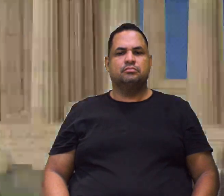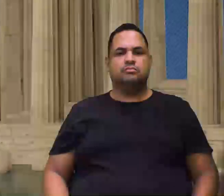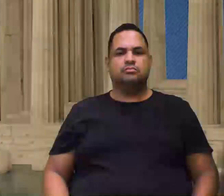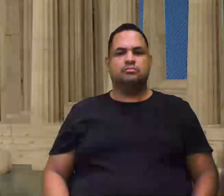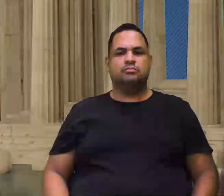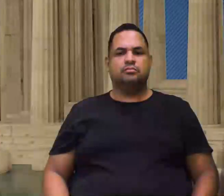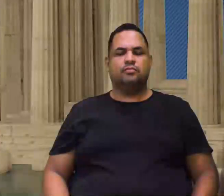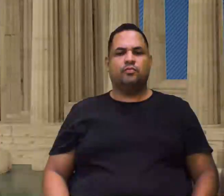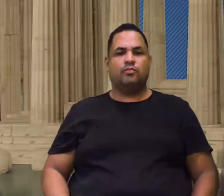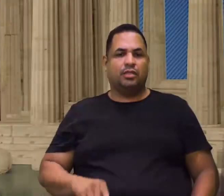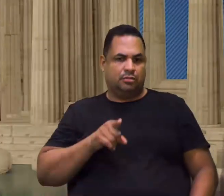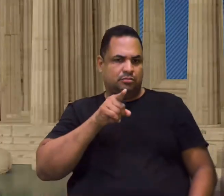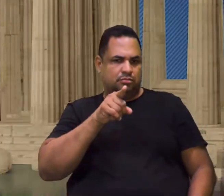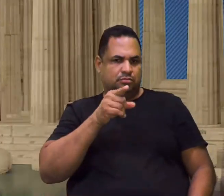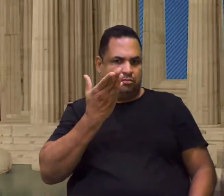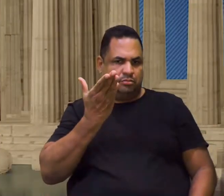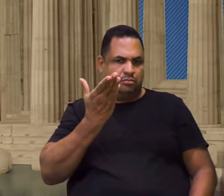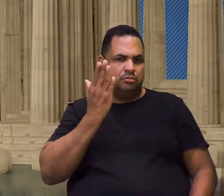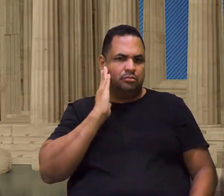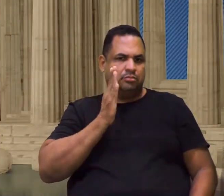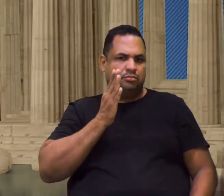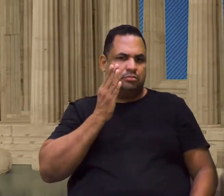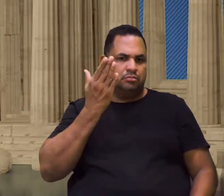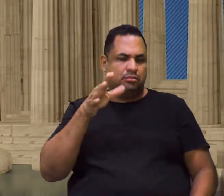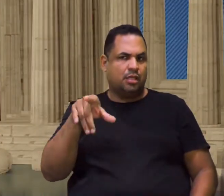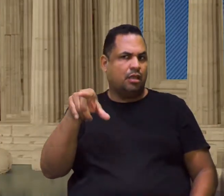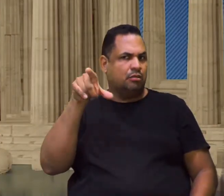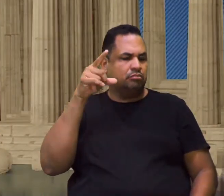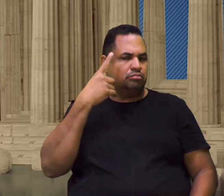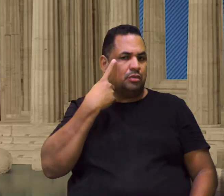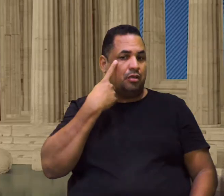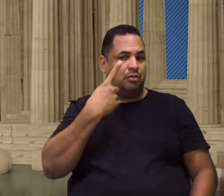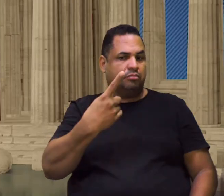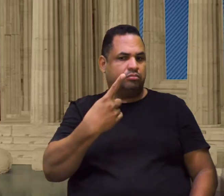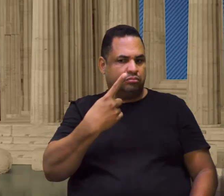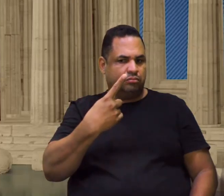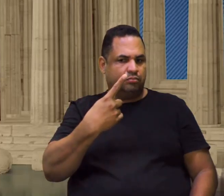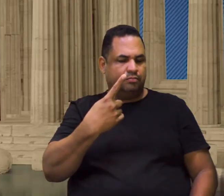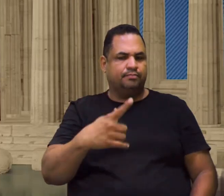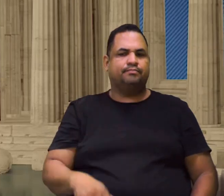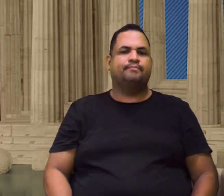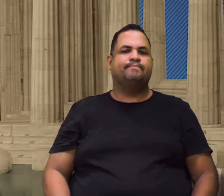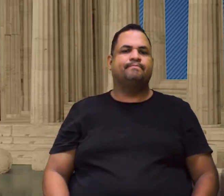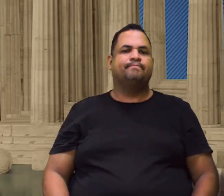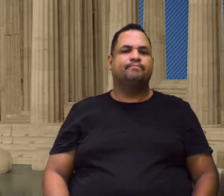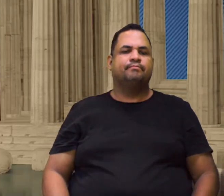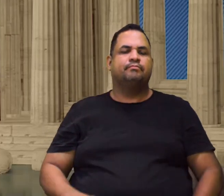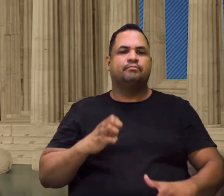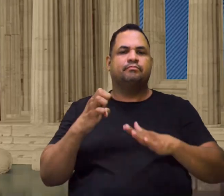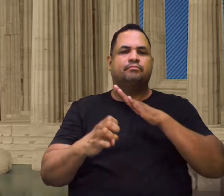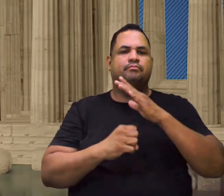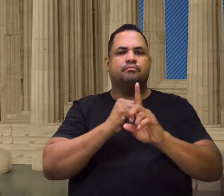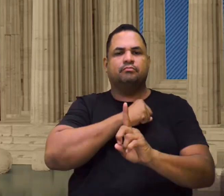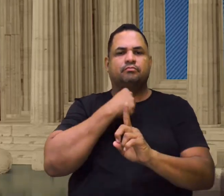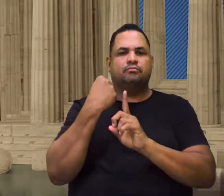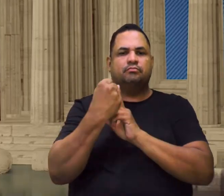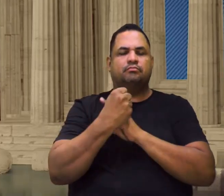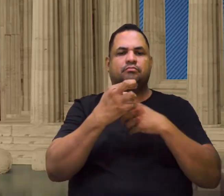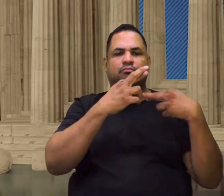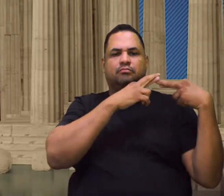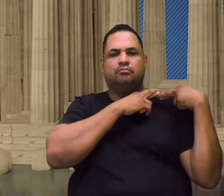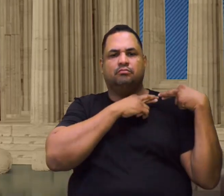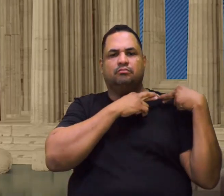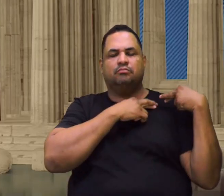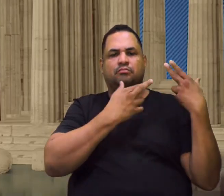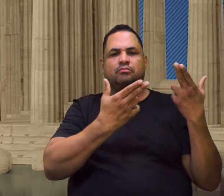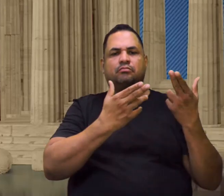aqui comigo, é você mesmo, você já deve ter ouvido isso, né, ou não, mas uma empresa socialmente responsável é